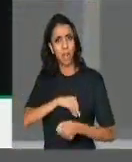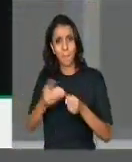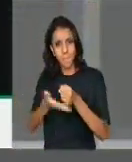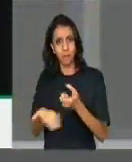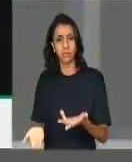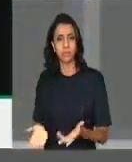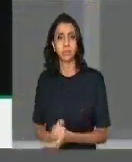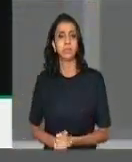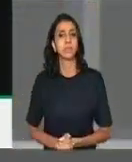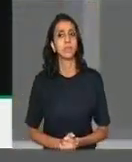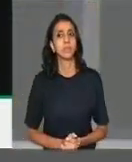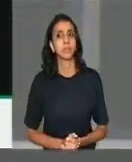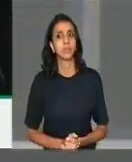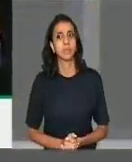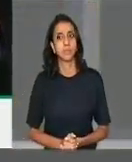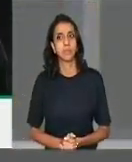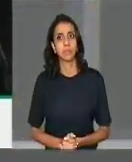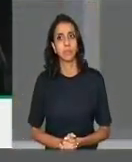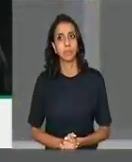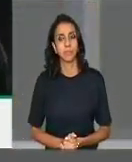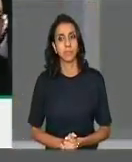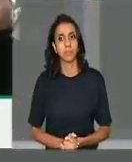Deputado Edmilson. Ah, pois não.